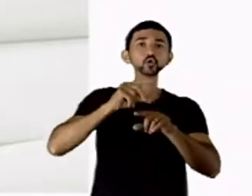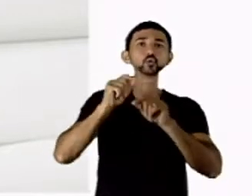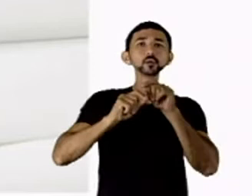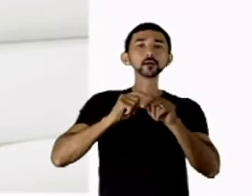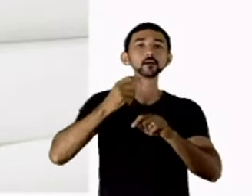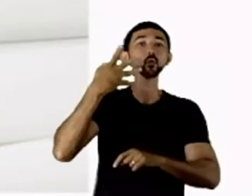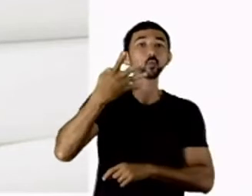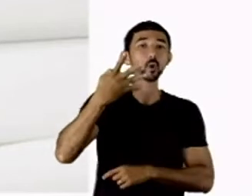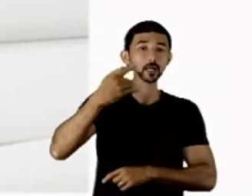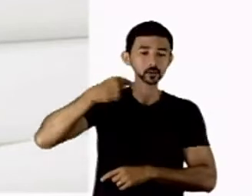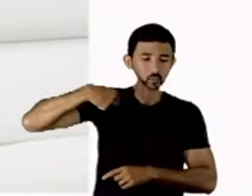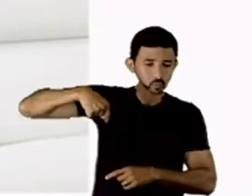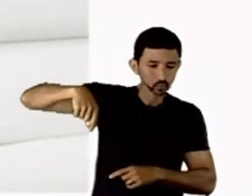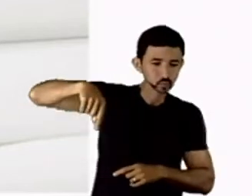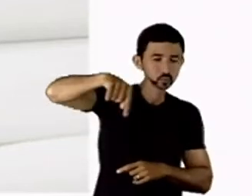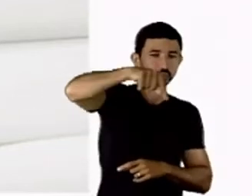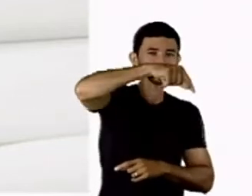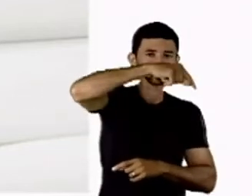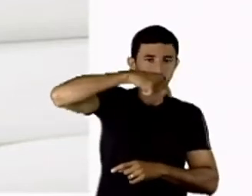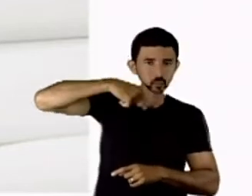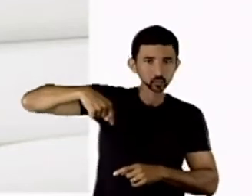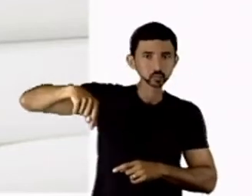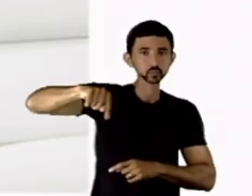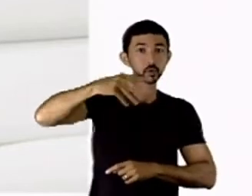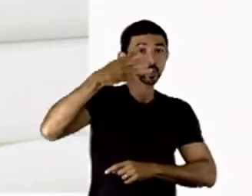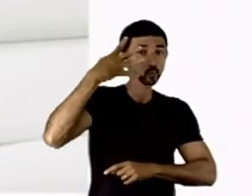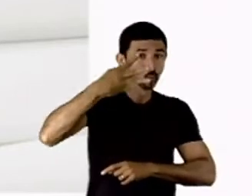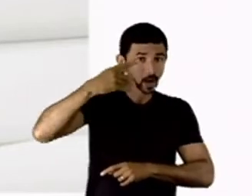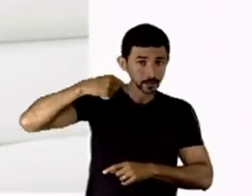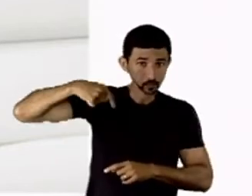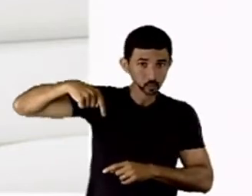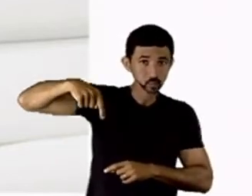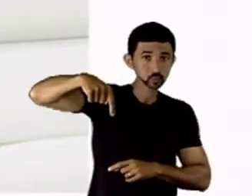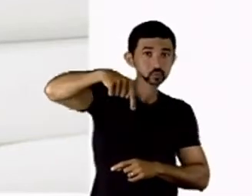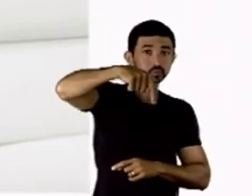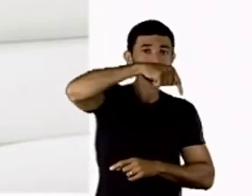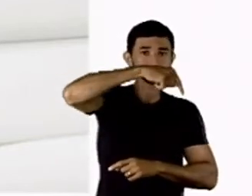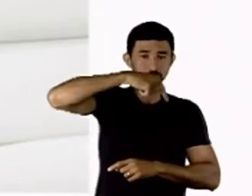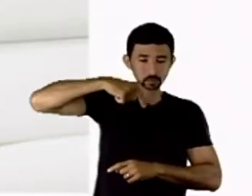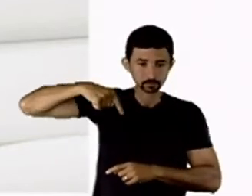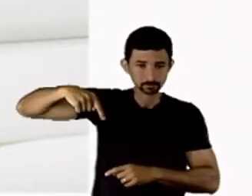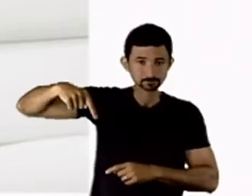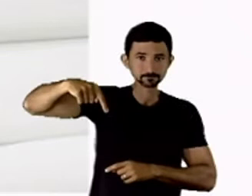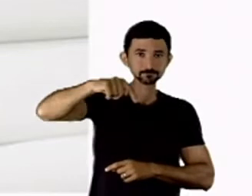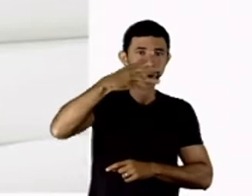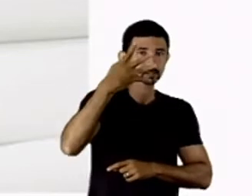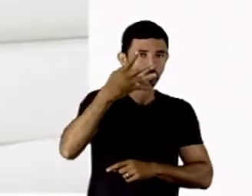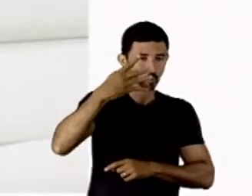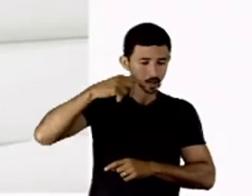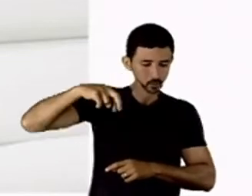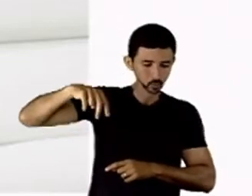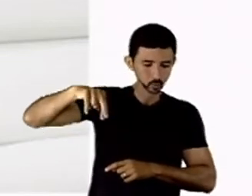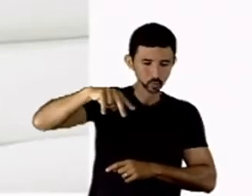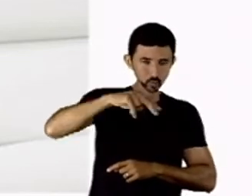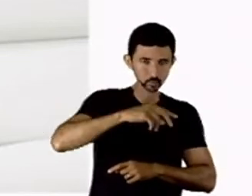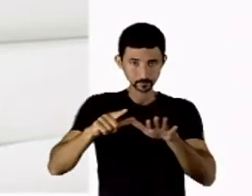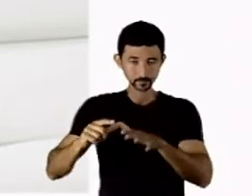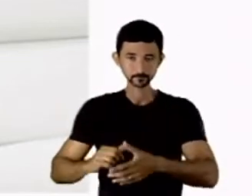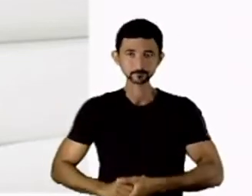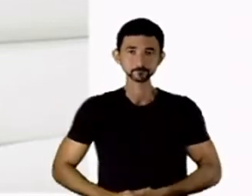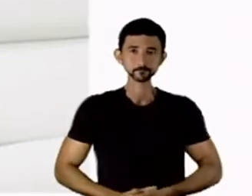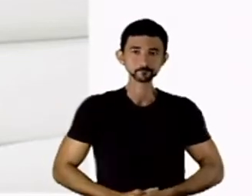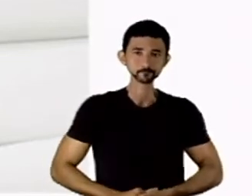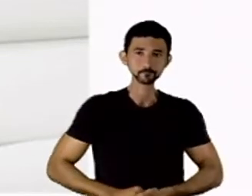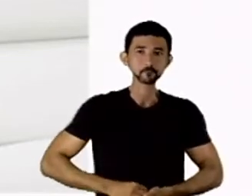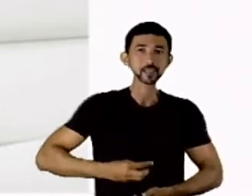é 4. Então, na segunda semana, Robério vai caminhar 4 voltas ao redor do campo de futebol.